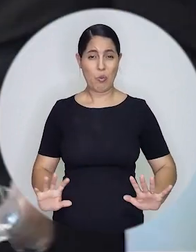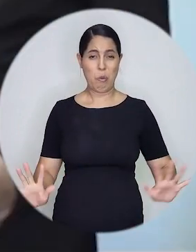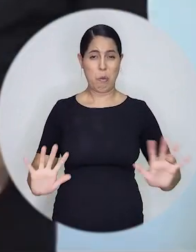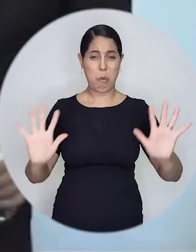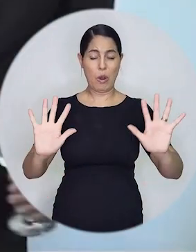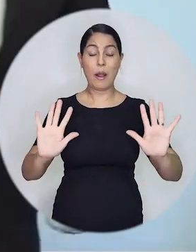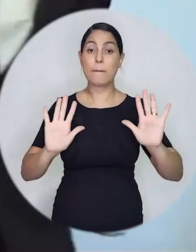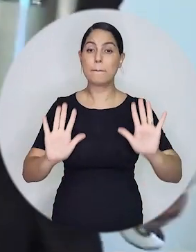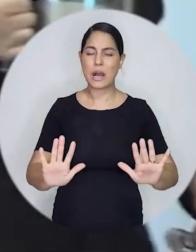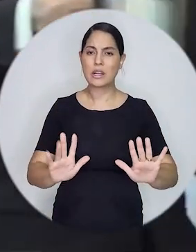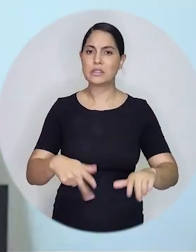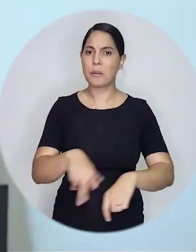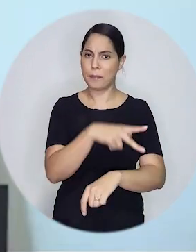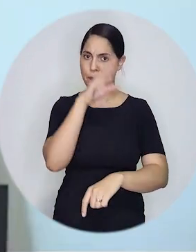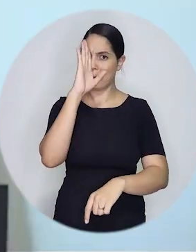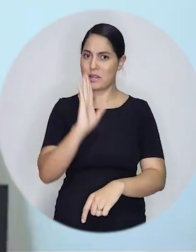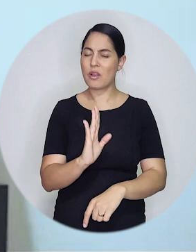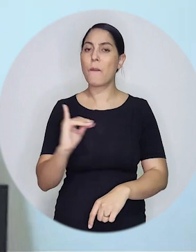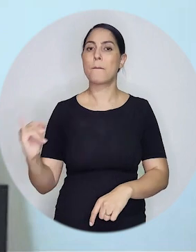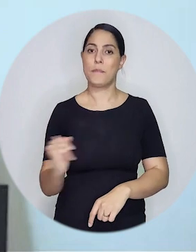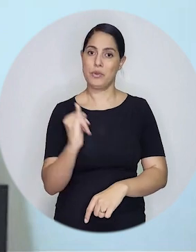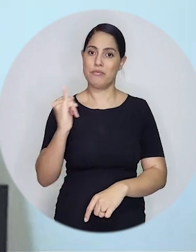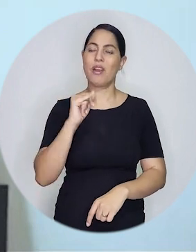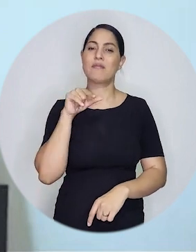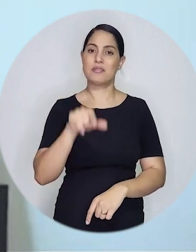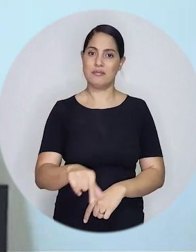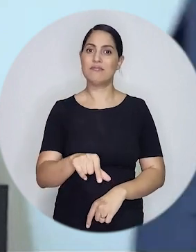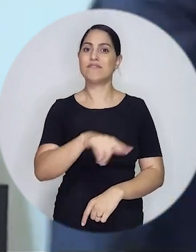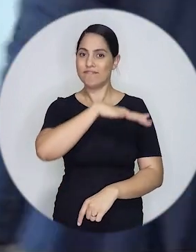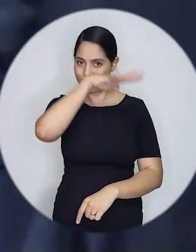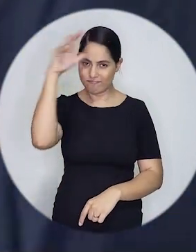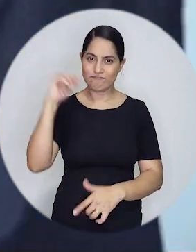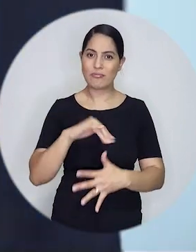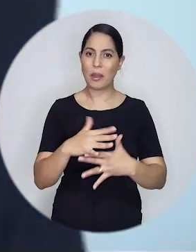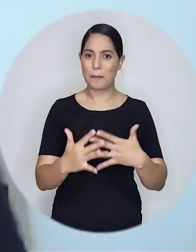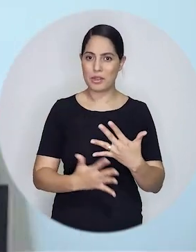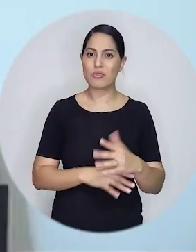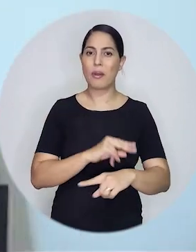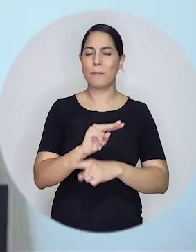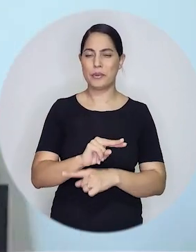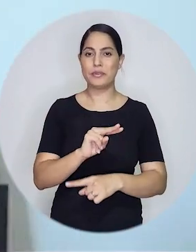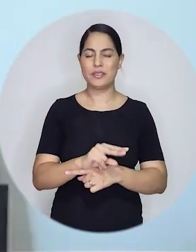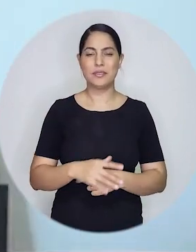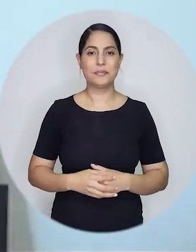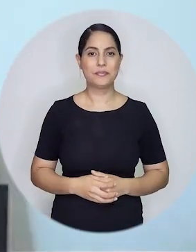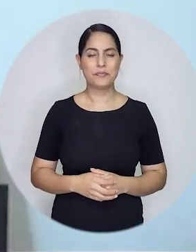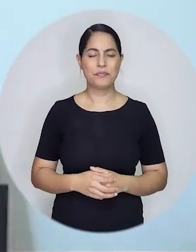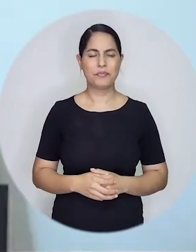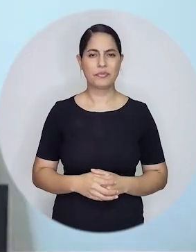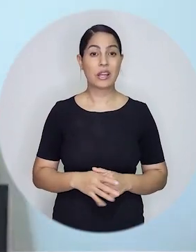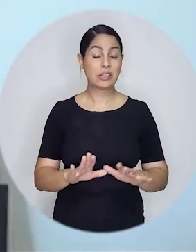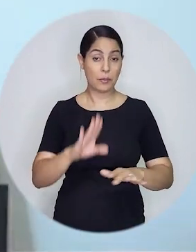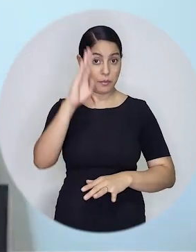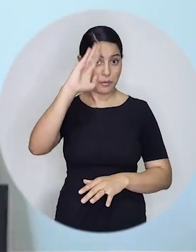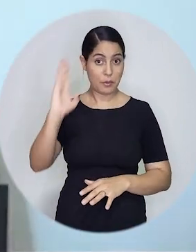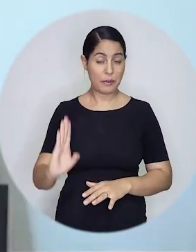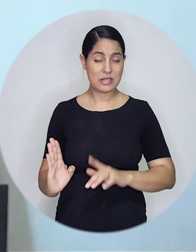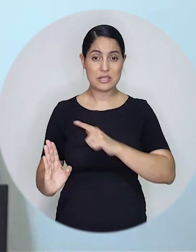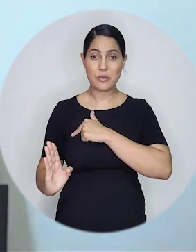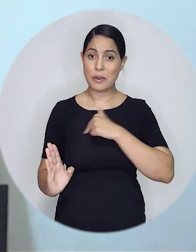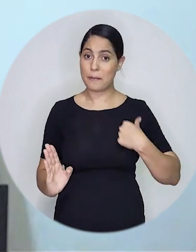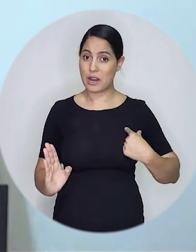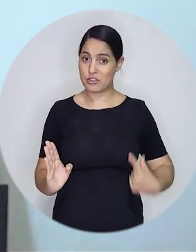importância do Brasil. Por esse eixo, por esse tema, é muito interessante, tanto para o Brasil quanto para a China.